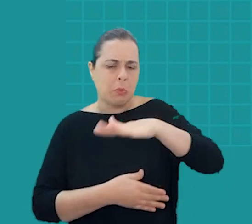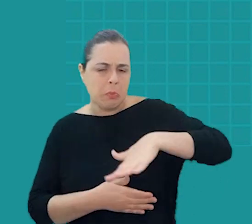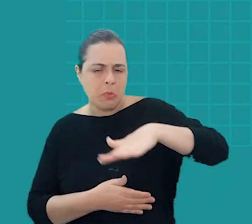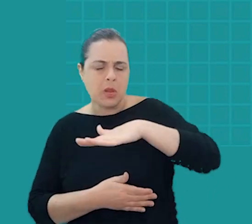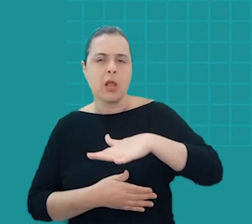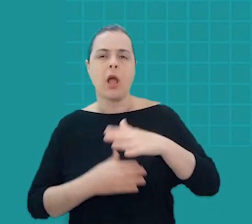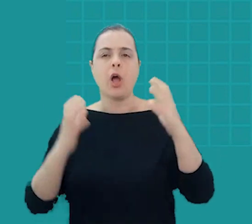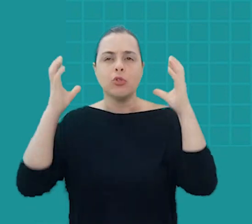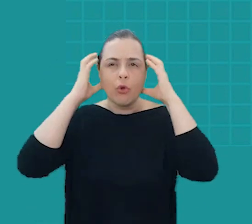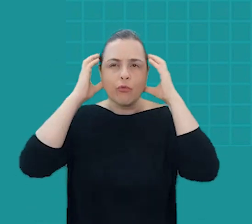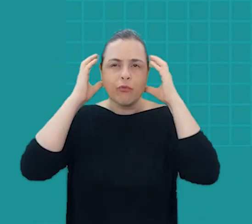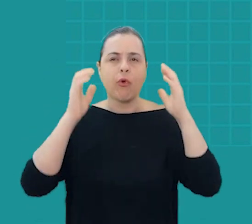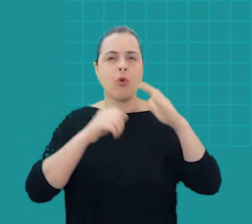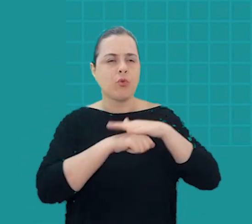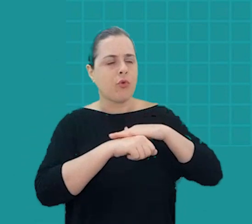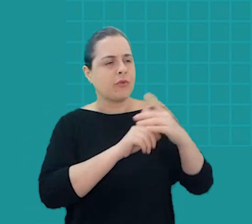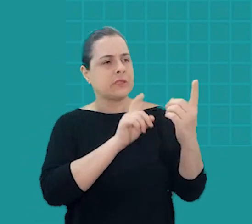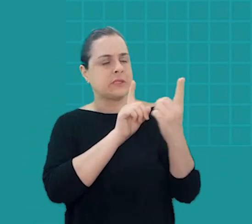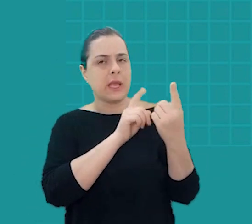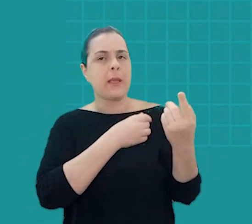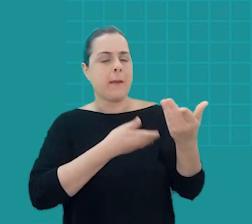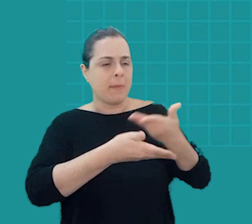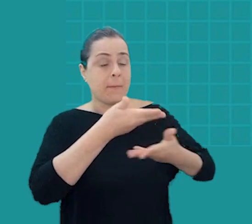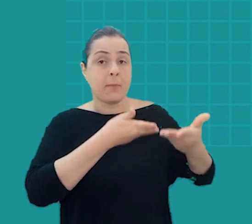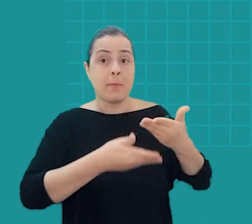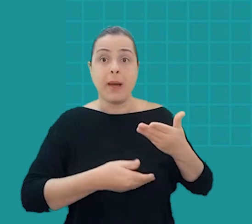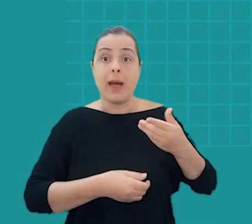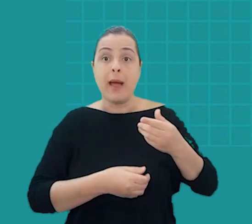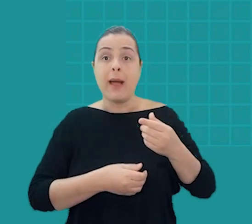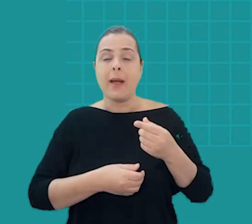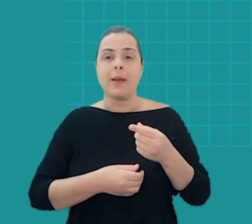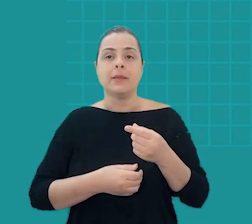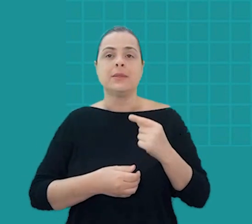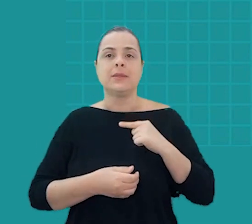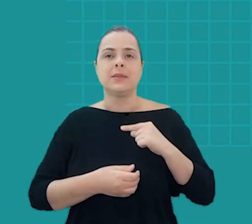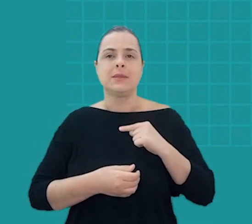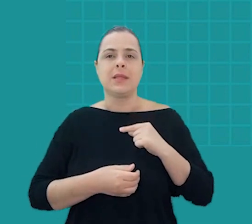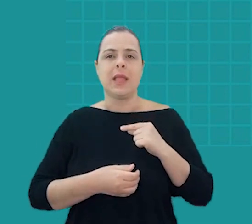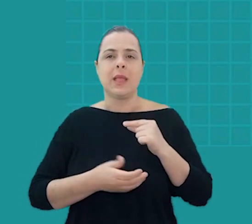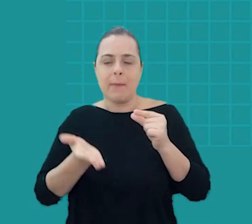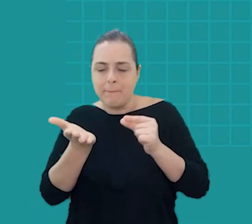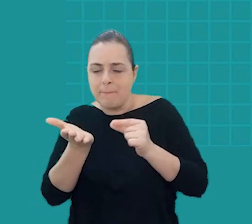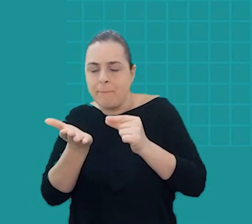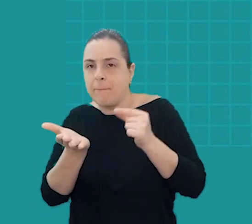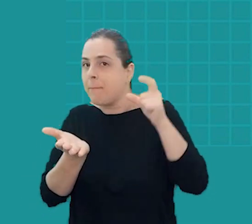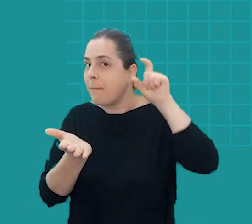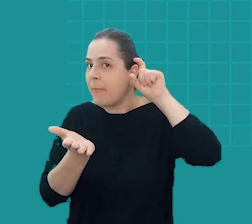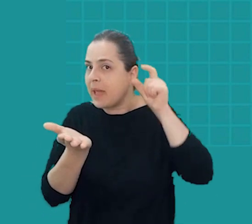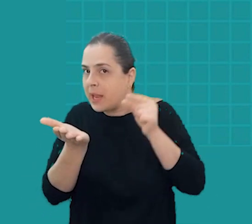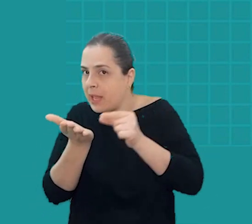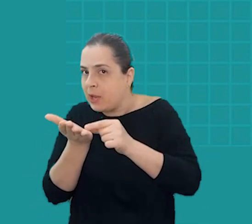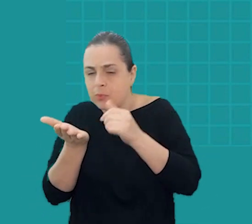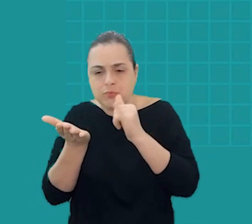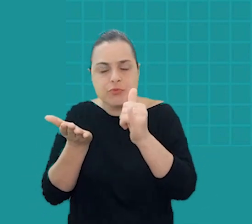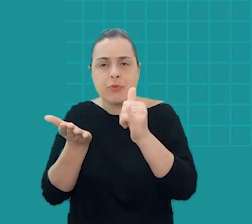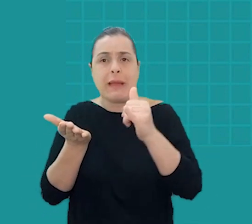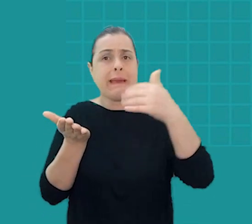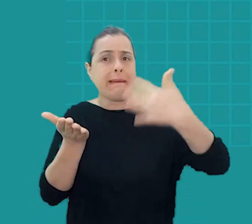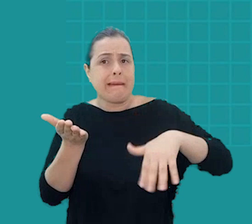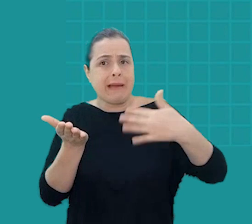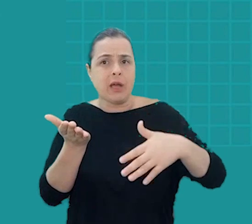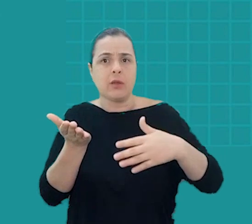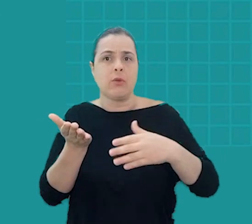questão de pilha de aparelho. Então, não adianta só o SUS dar ser molde de ouvido. A cada